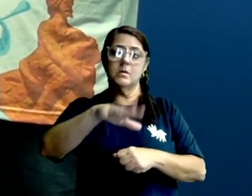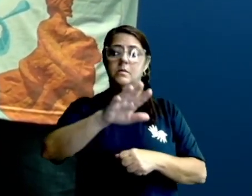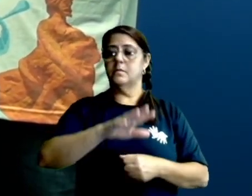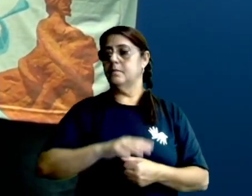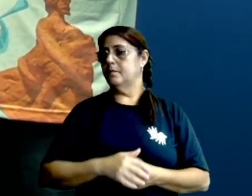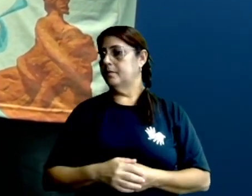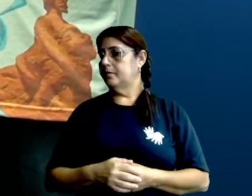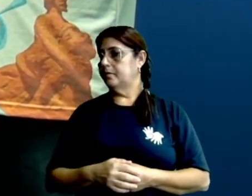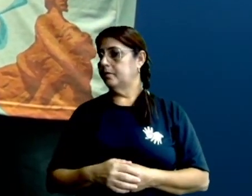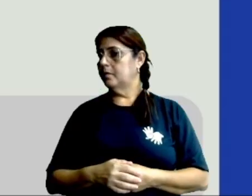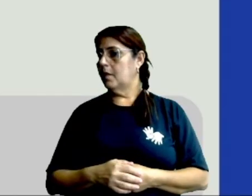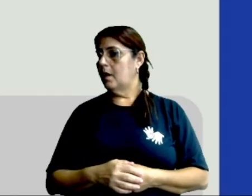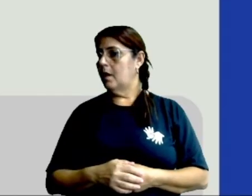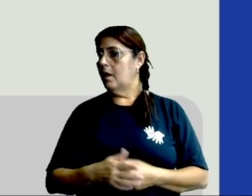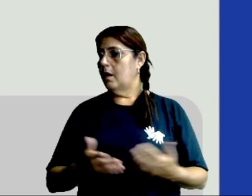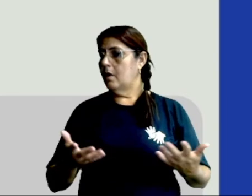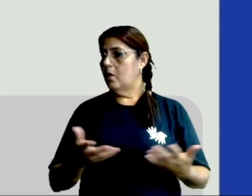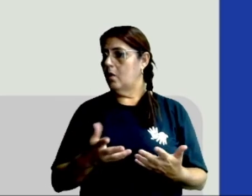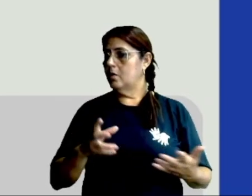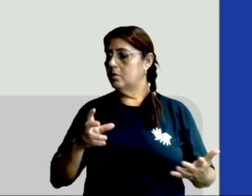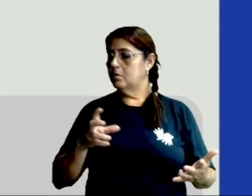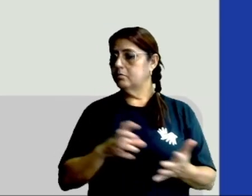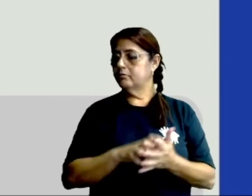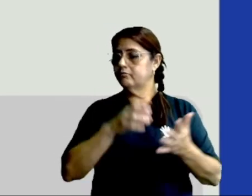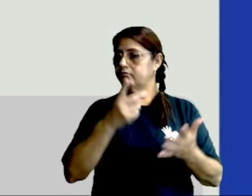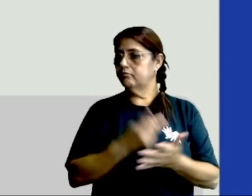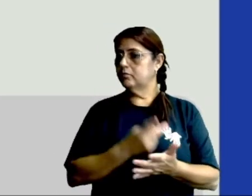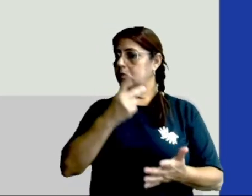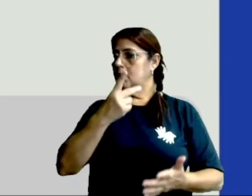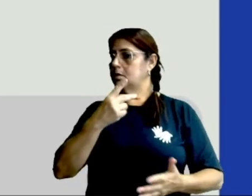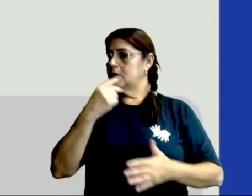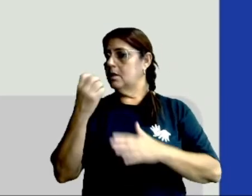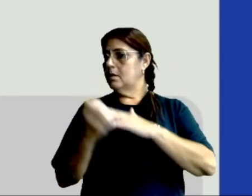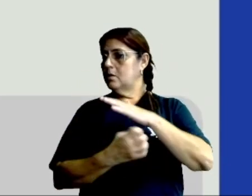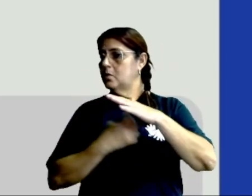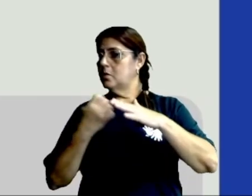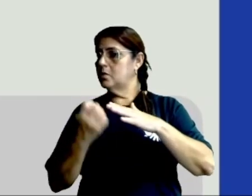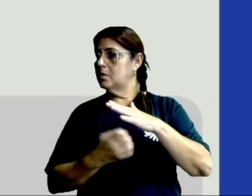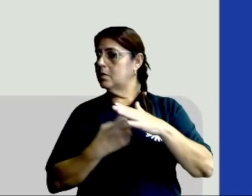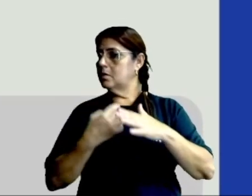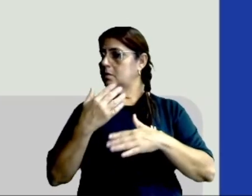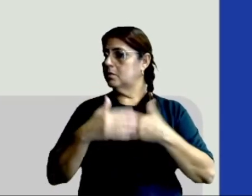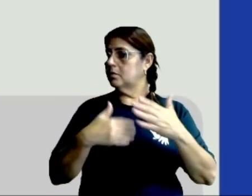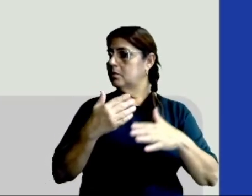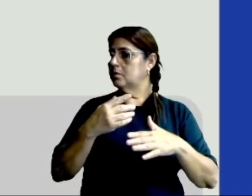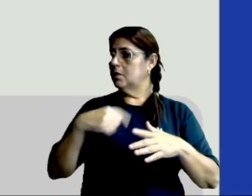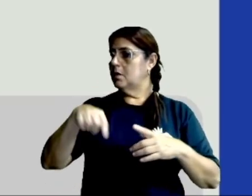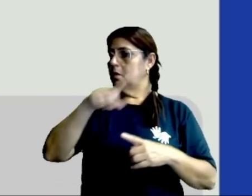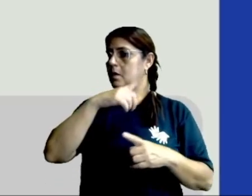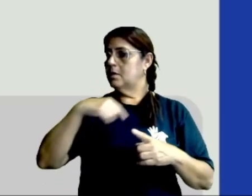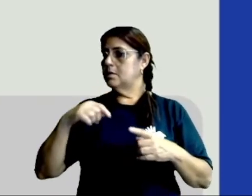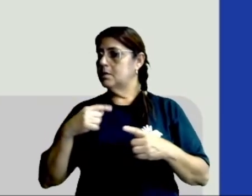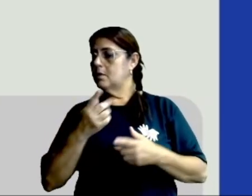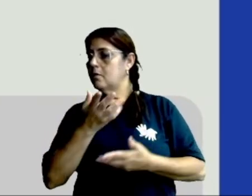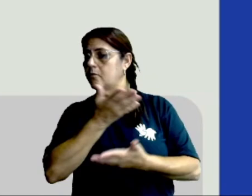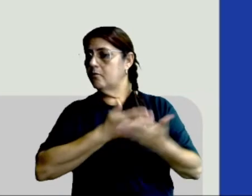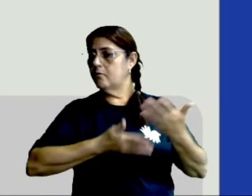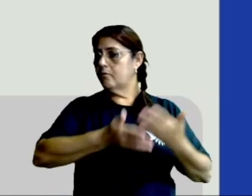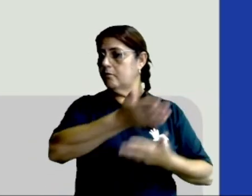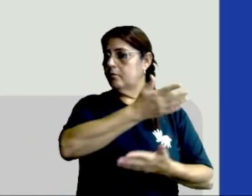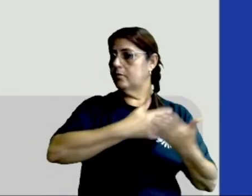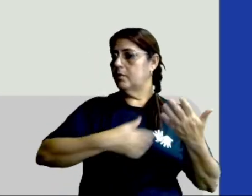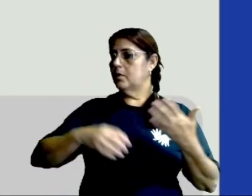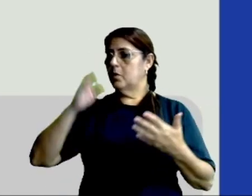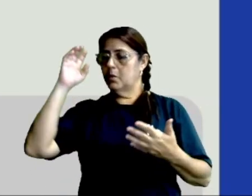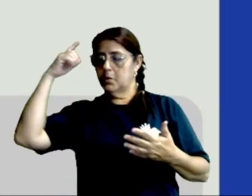Turquia. E aqui os impactos da industrialização na produção e circulação de produtos e culturas, né. Aqui nós temos